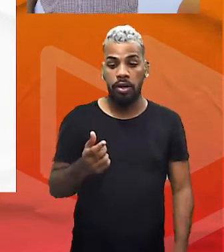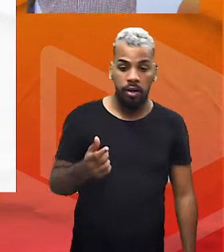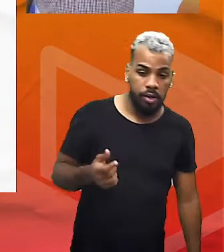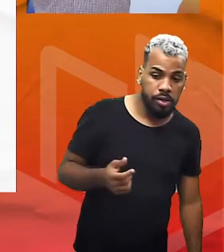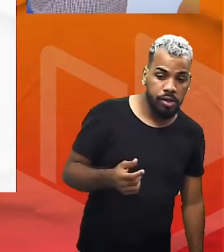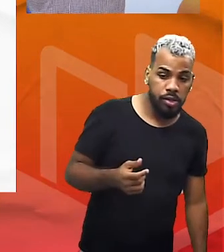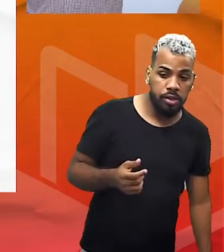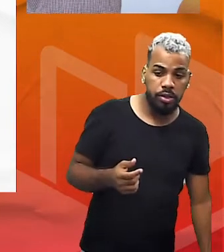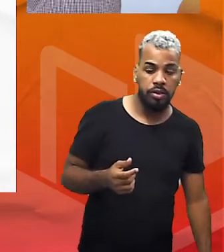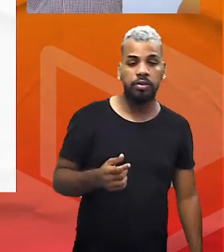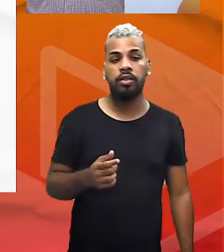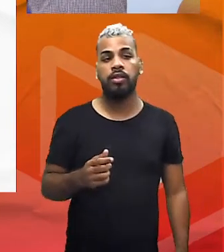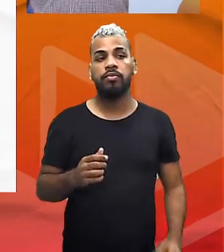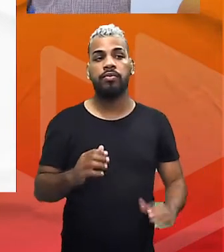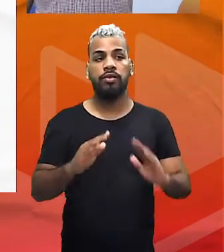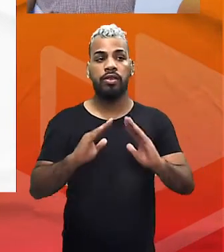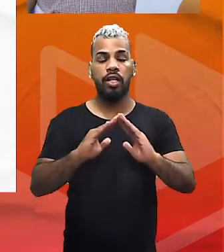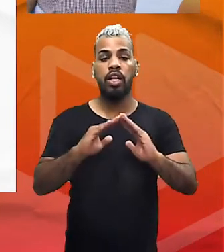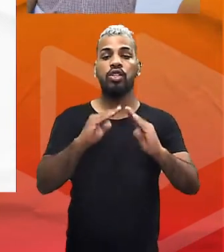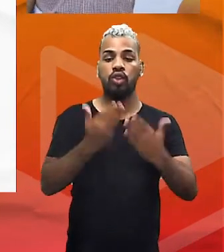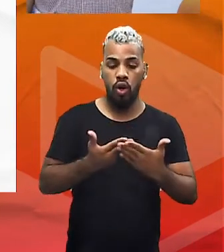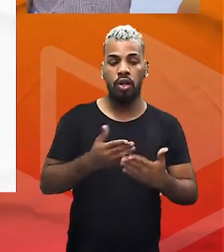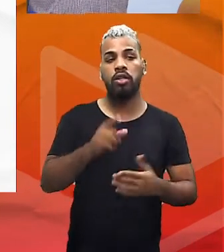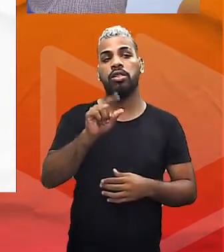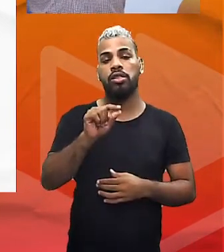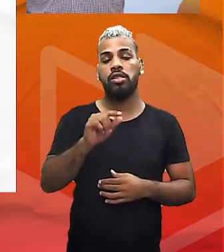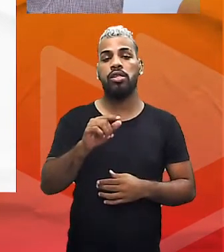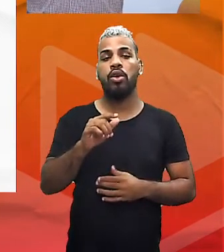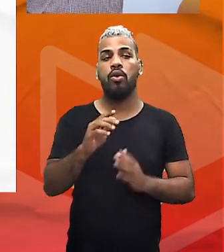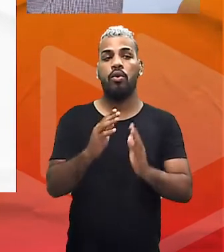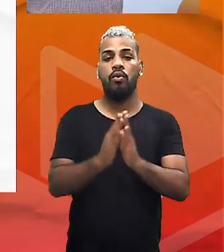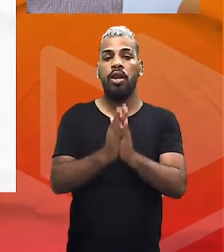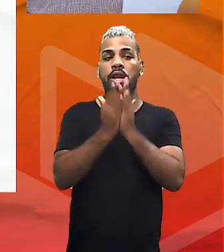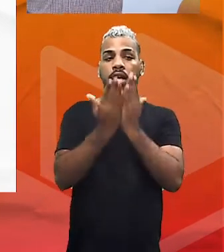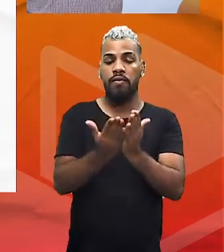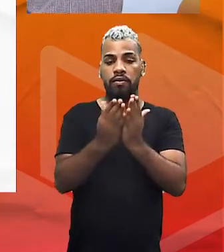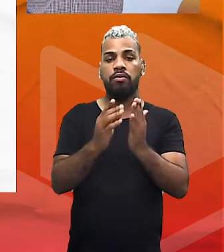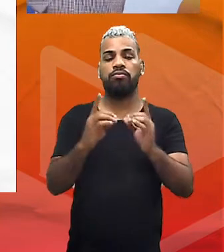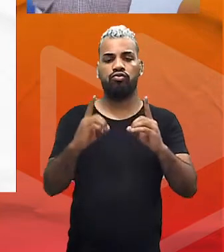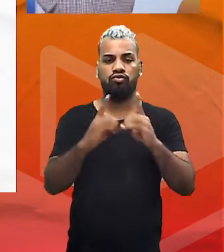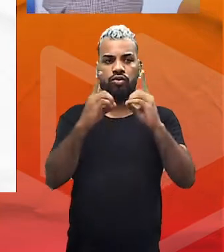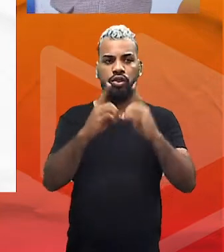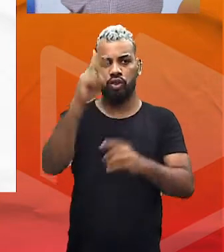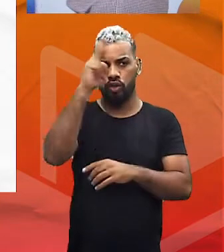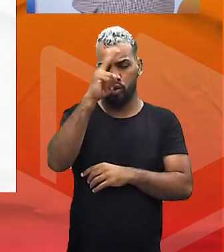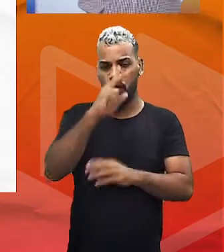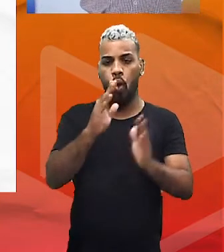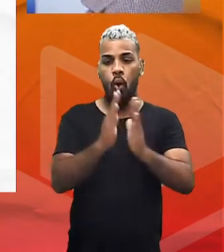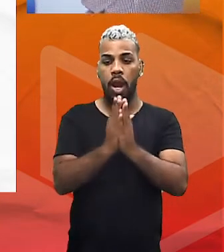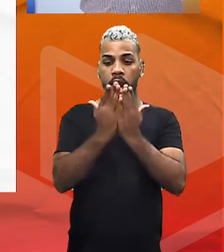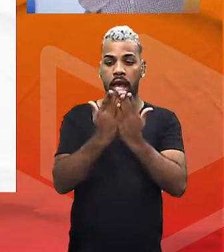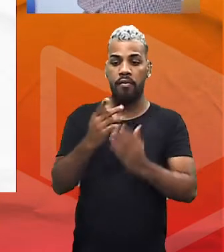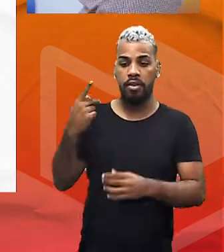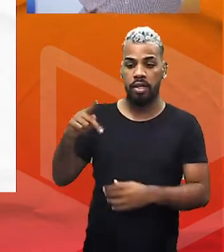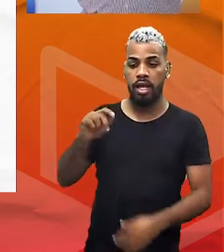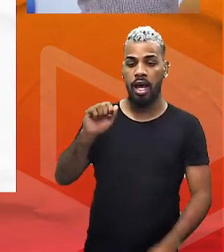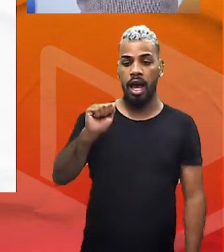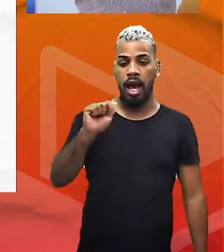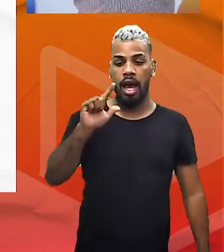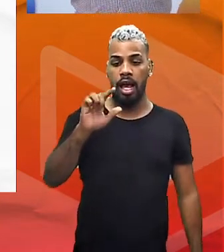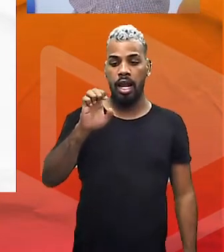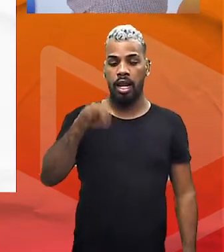nas escolas, né, na falta de um livro didático de história, o livro de Alencar era